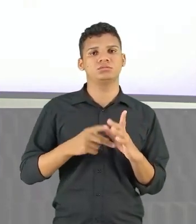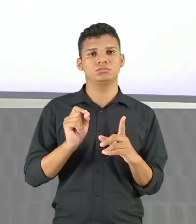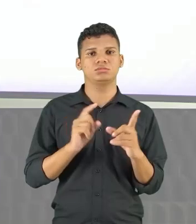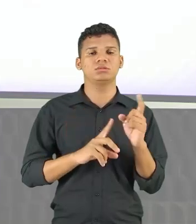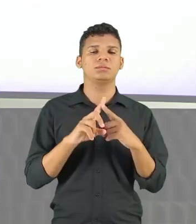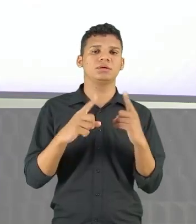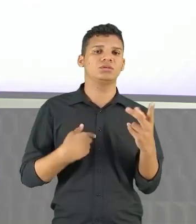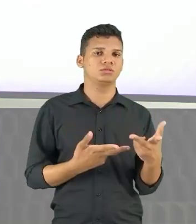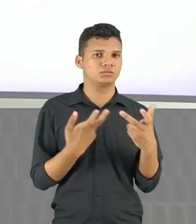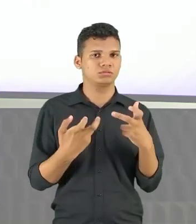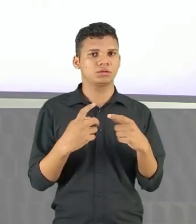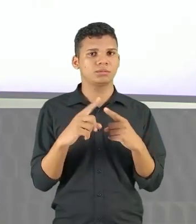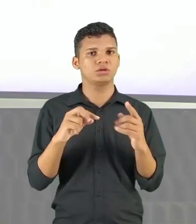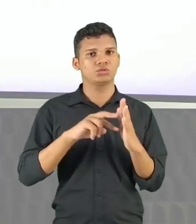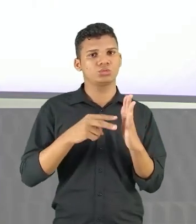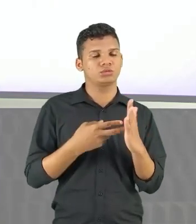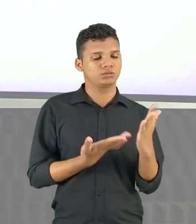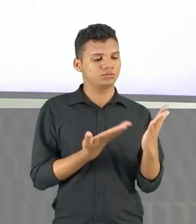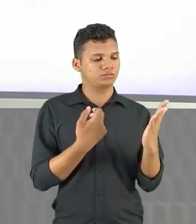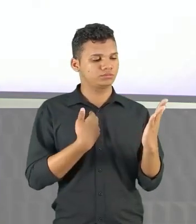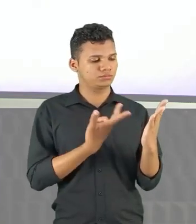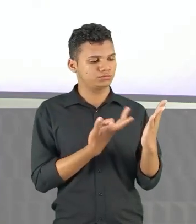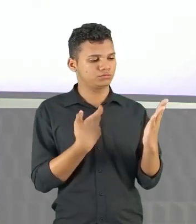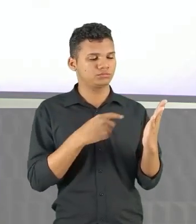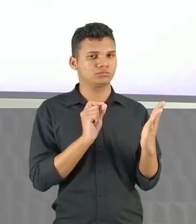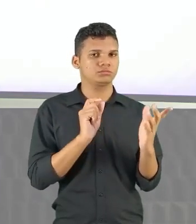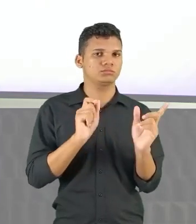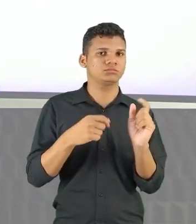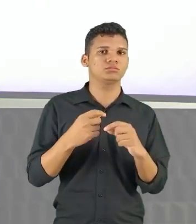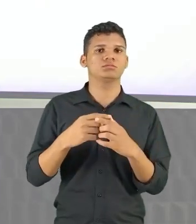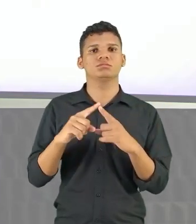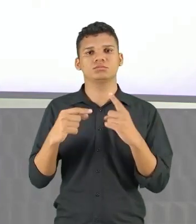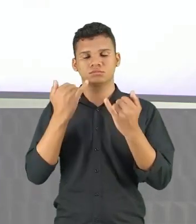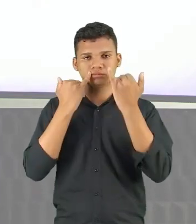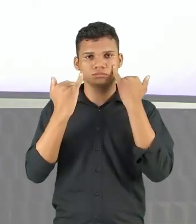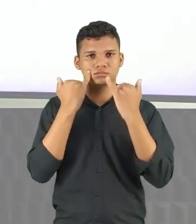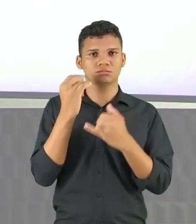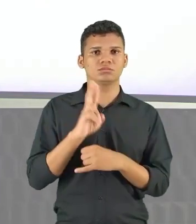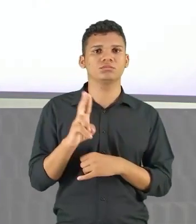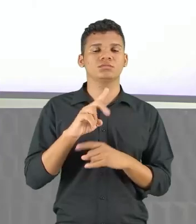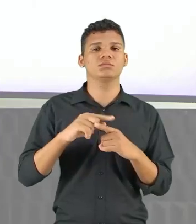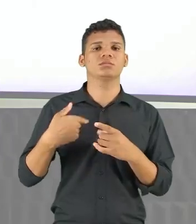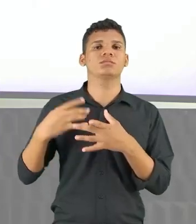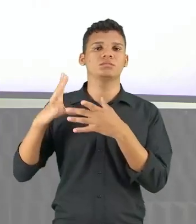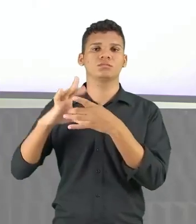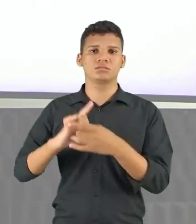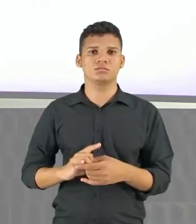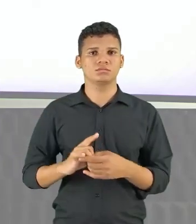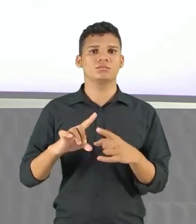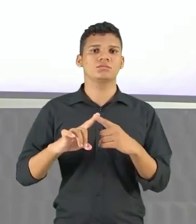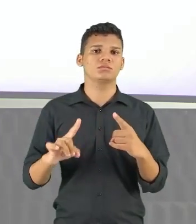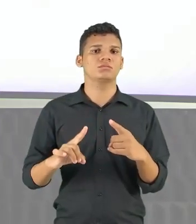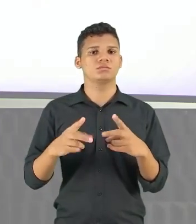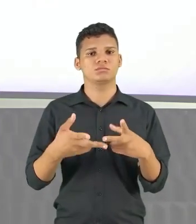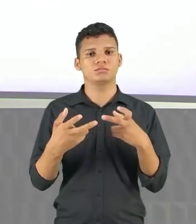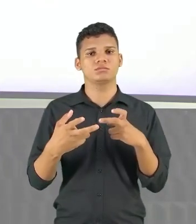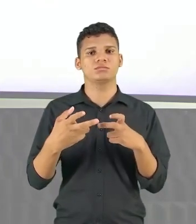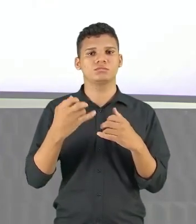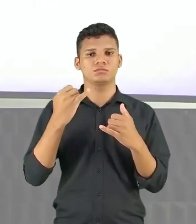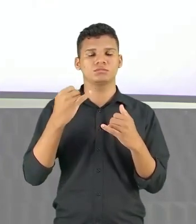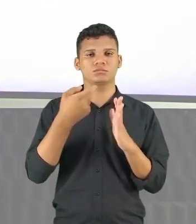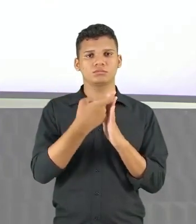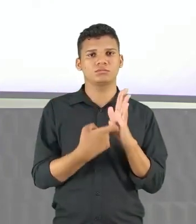que eu decorando eu já vou saber o que é que está sinalizando. Não, é no seu uso, né, no contexto, dentro de um texto, que a gente vai